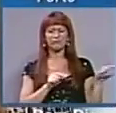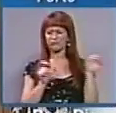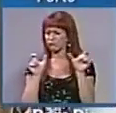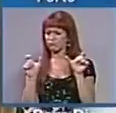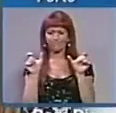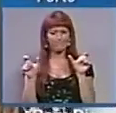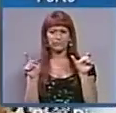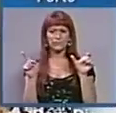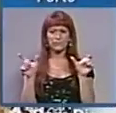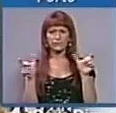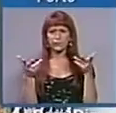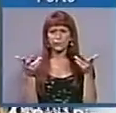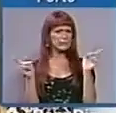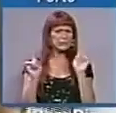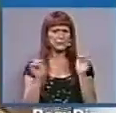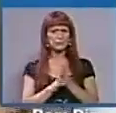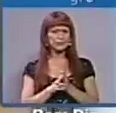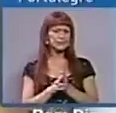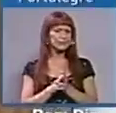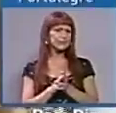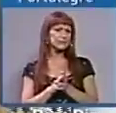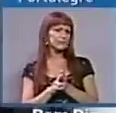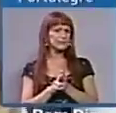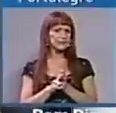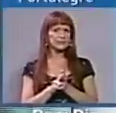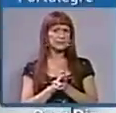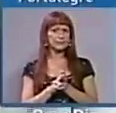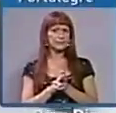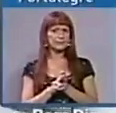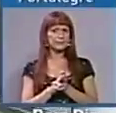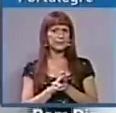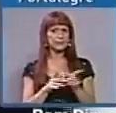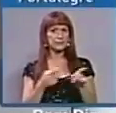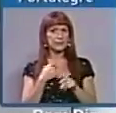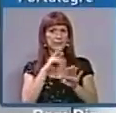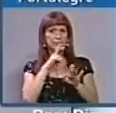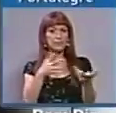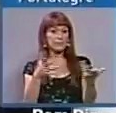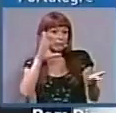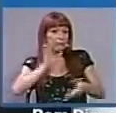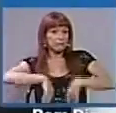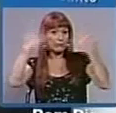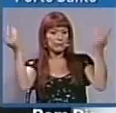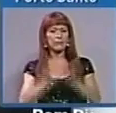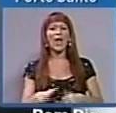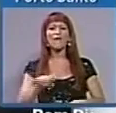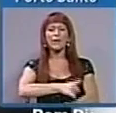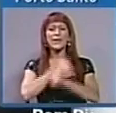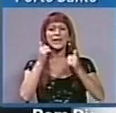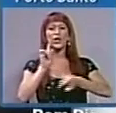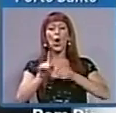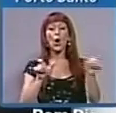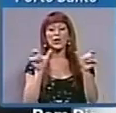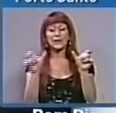leite? Não. Não? Não. Pois não vou responder, não sei. A forma correta